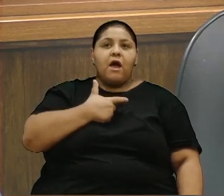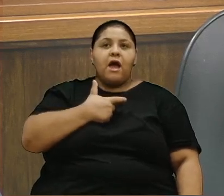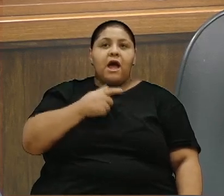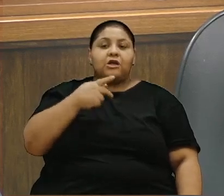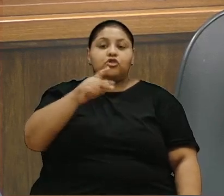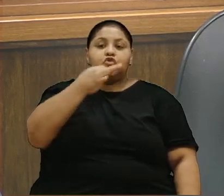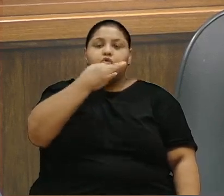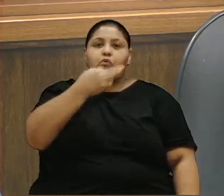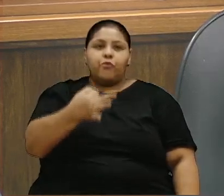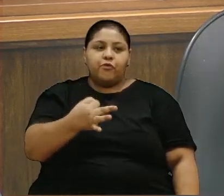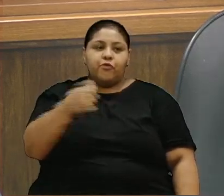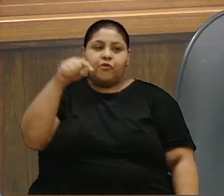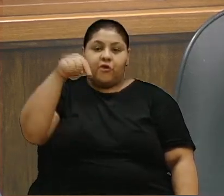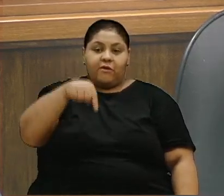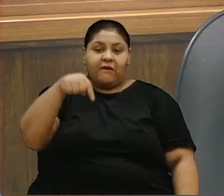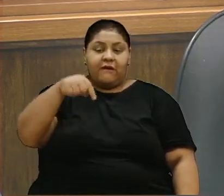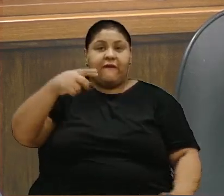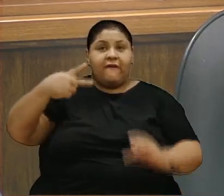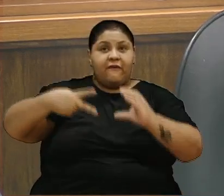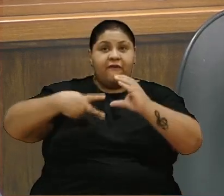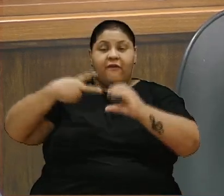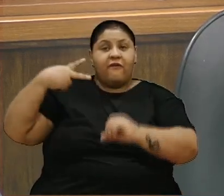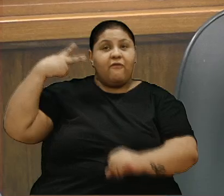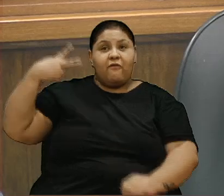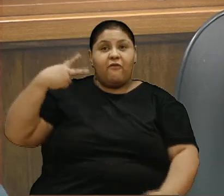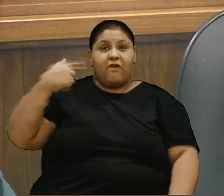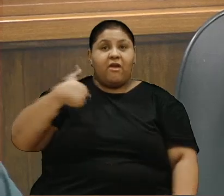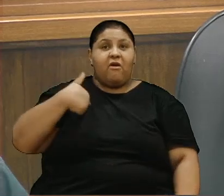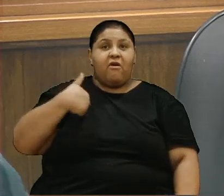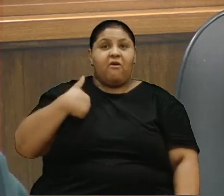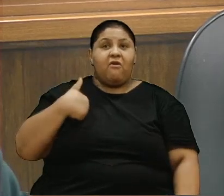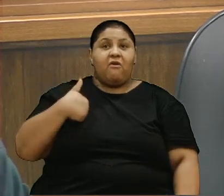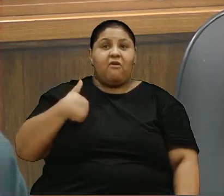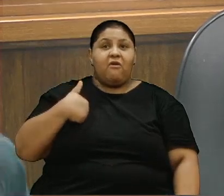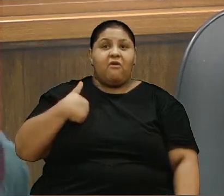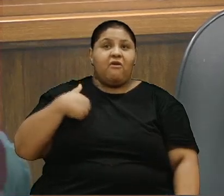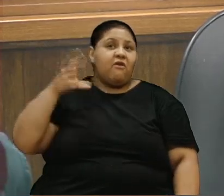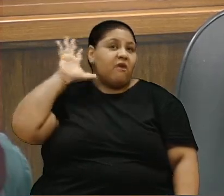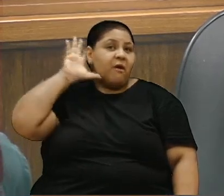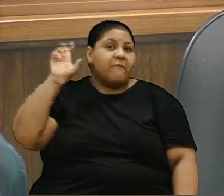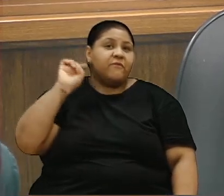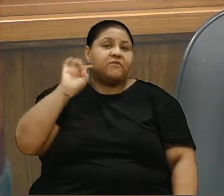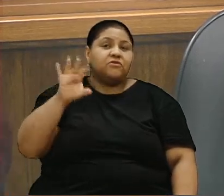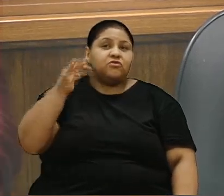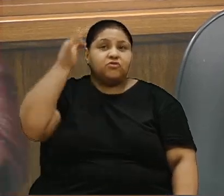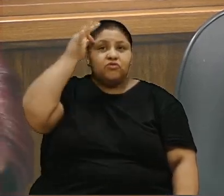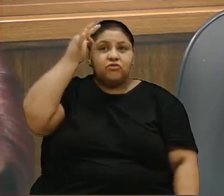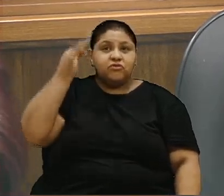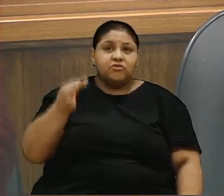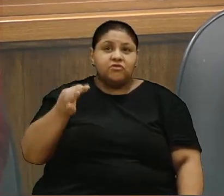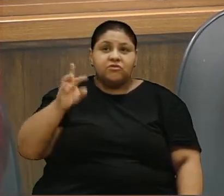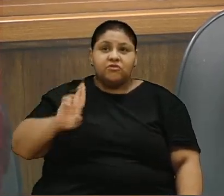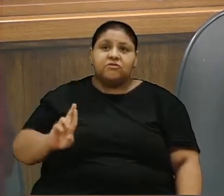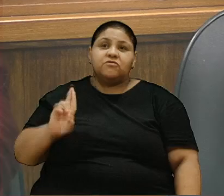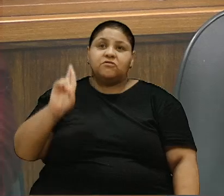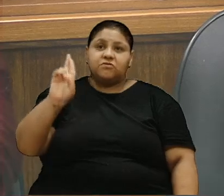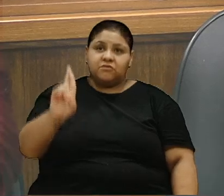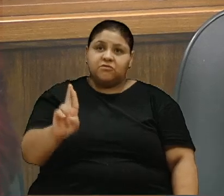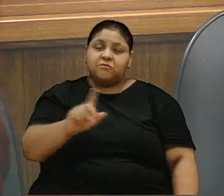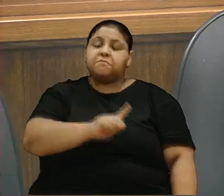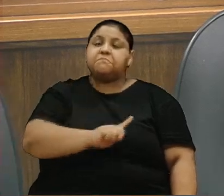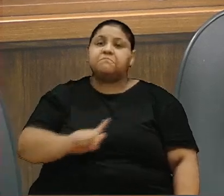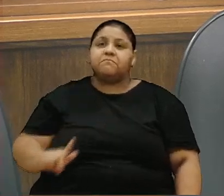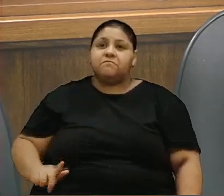entendimento. Aqui, enquanto legislativo, eu não estou para ouvir apenas o entendimento dos representantes do